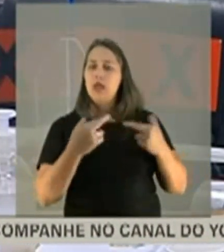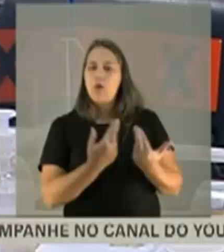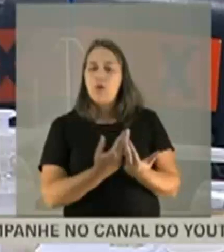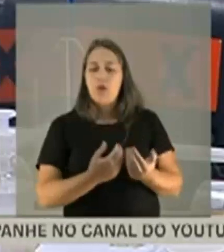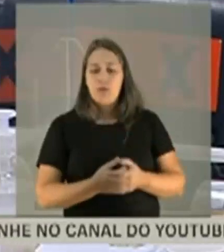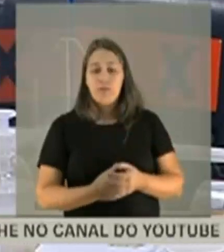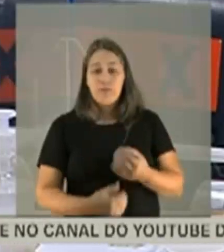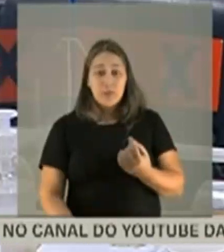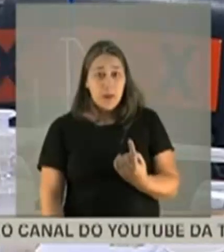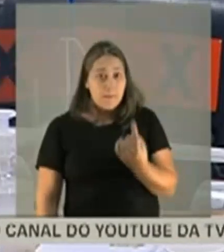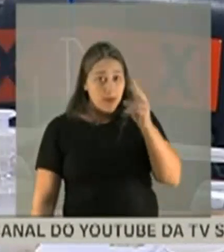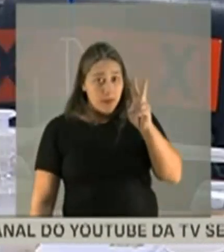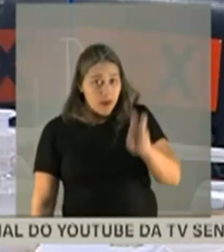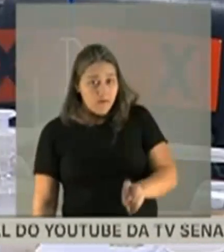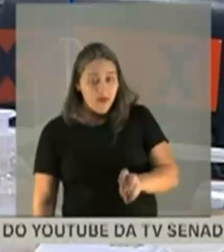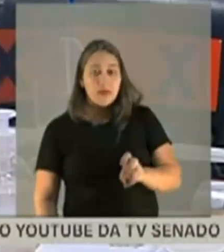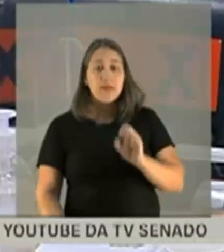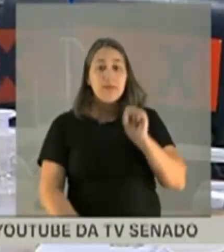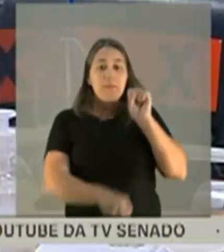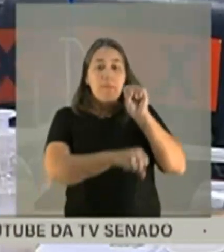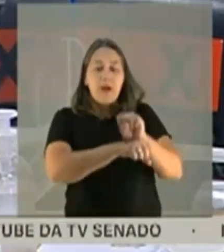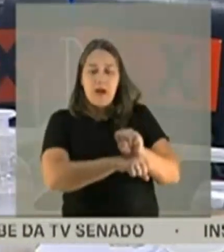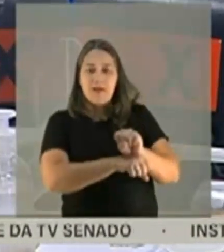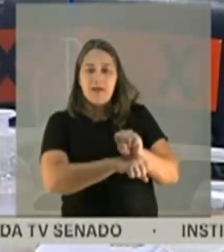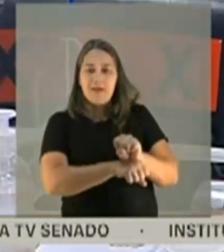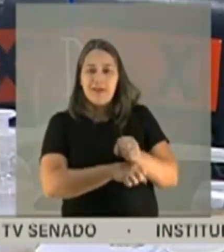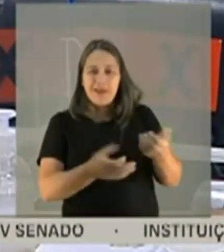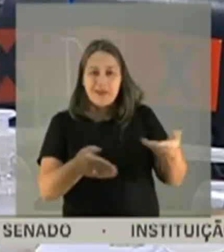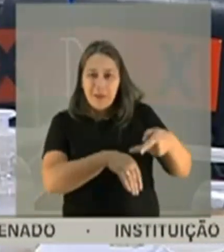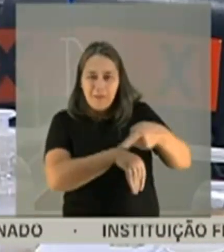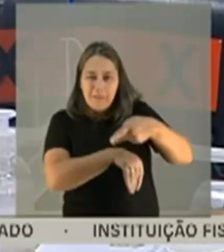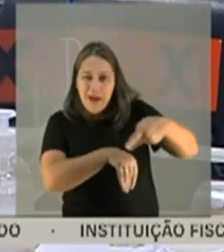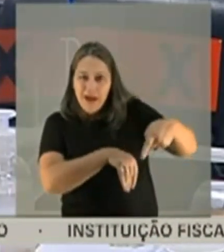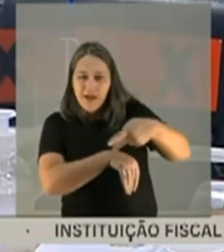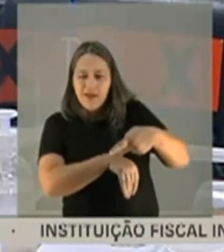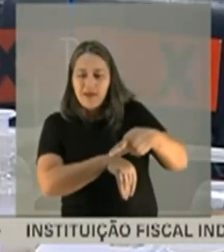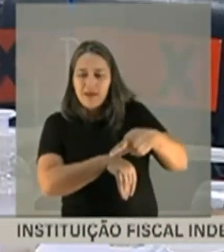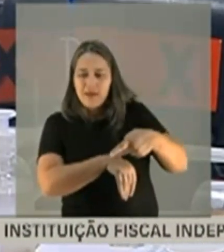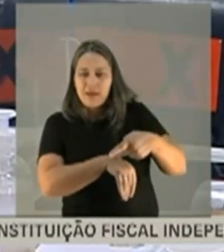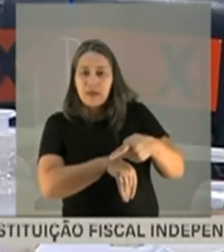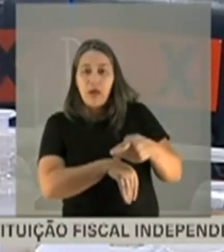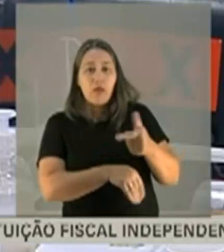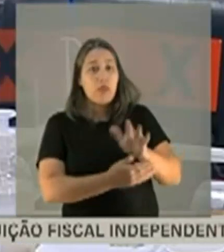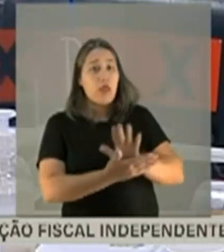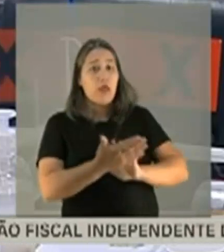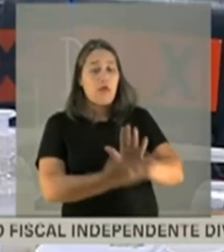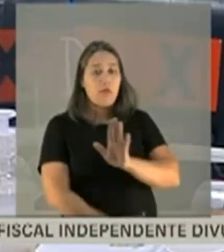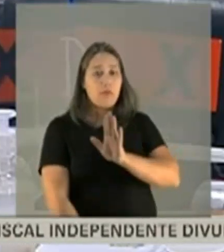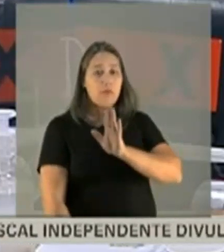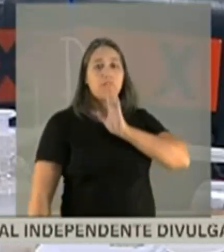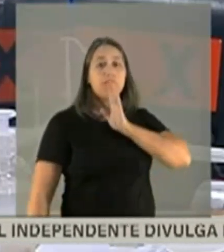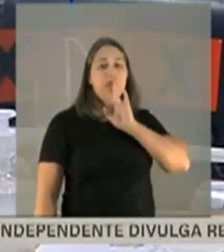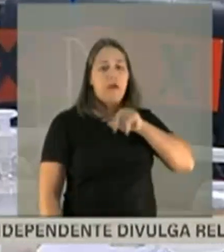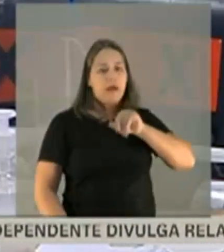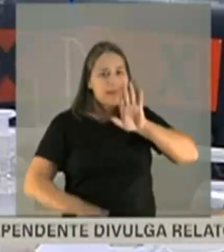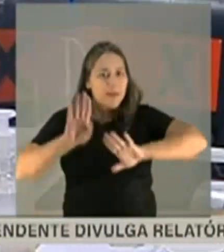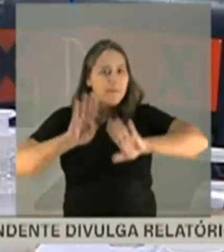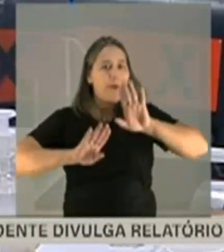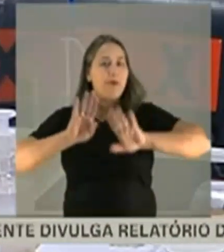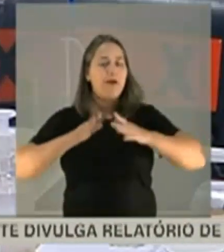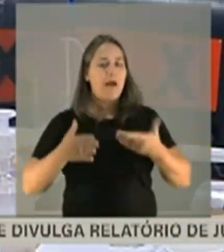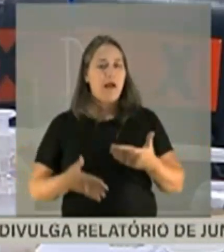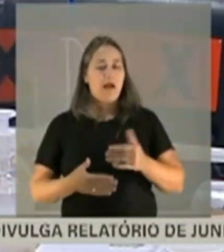Né? A primeira vez que há interrupção. Então, no país que não se tem censura, que é